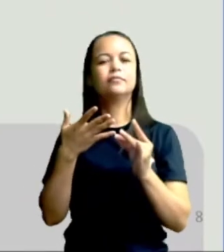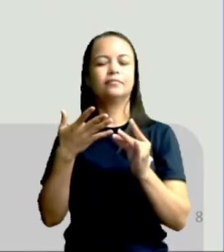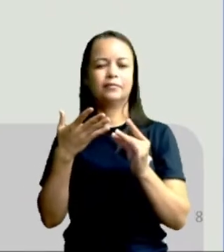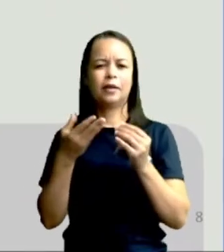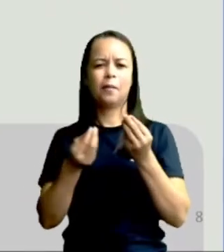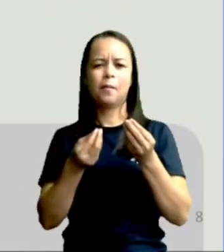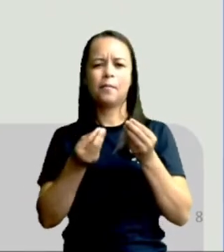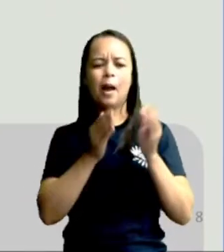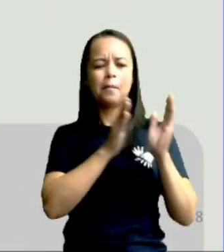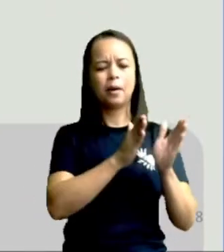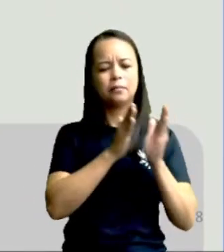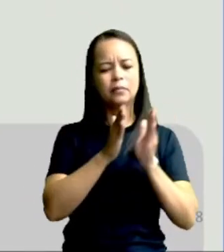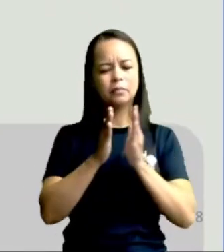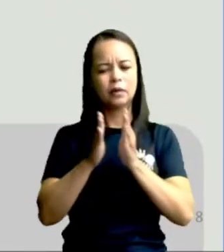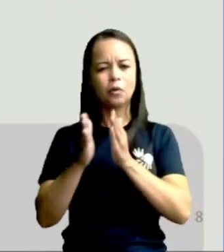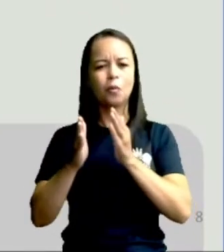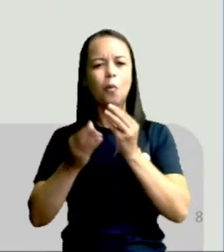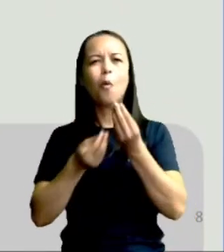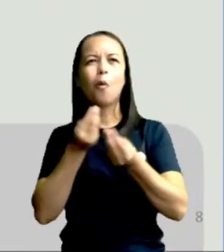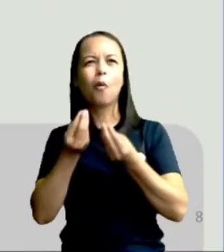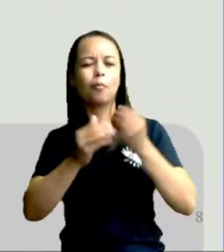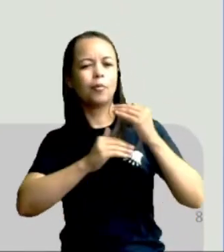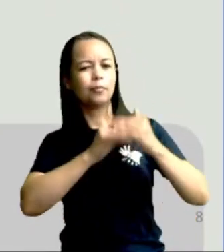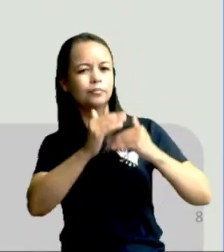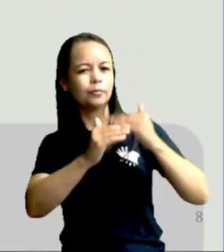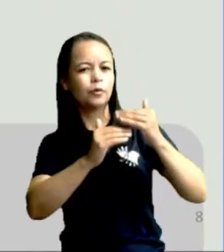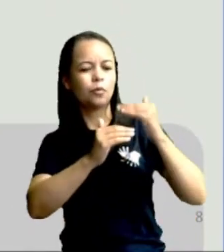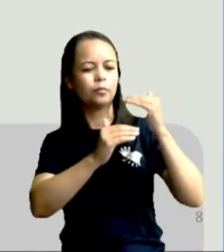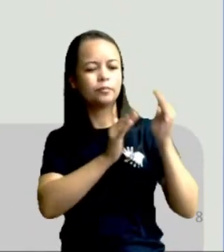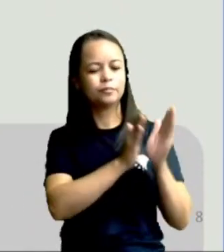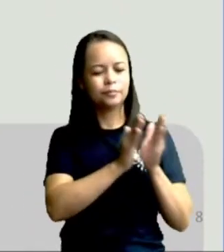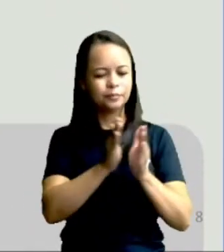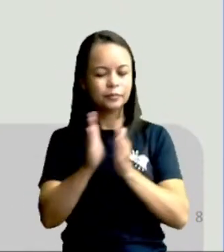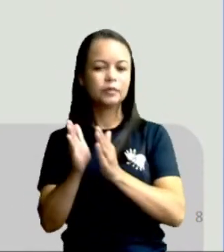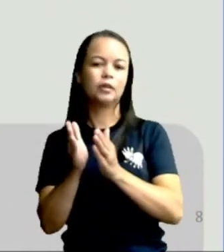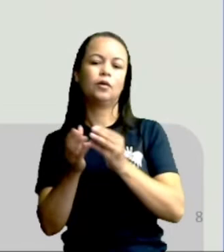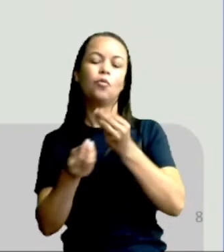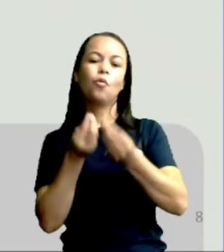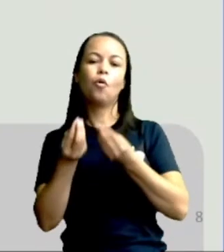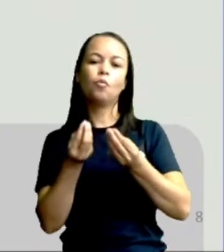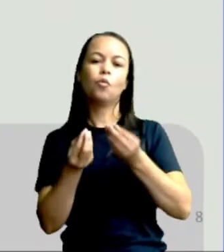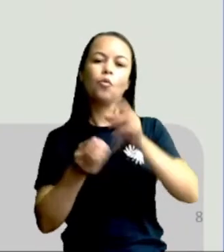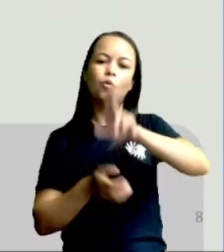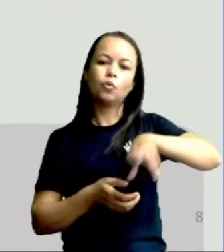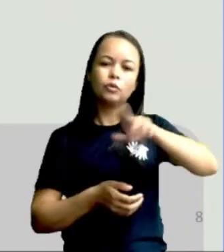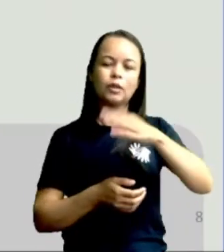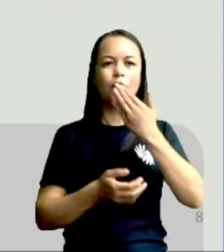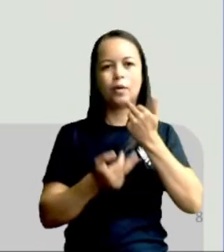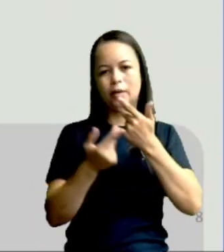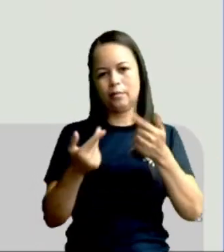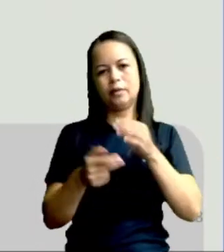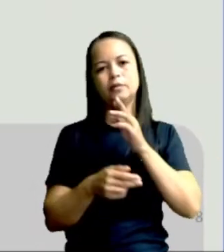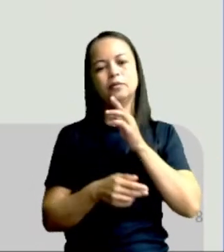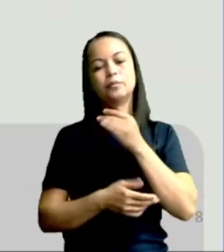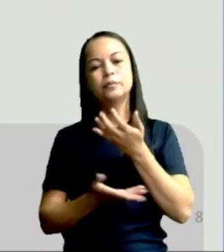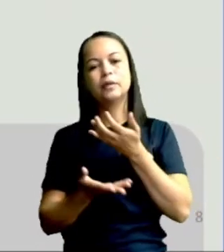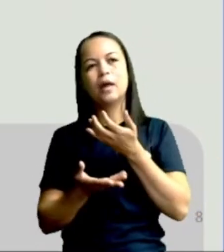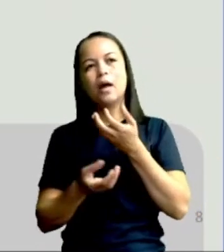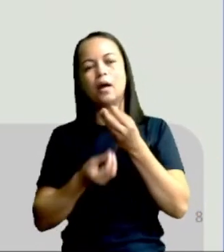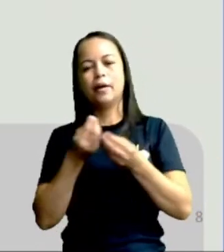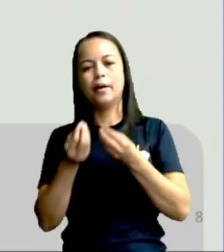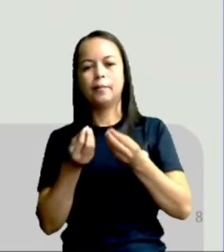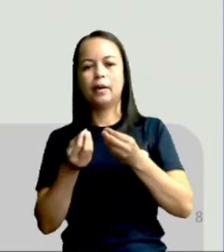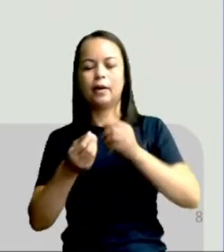passo, como podemos produzir, como podemos utilizar esses alimentos para produzir as